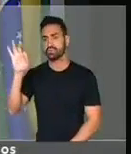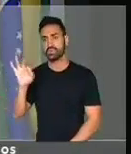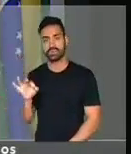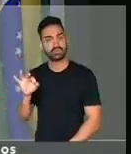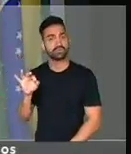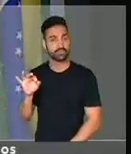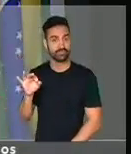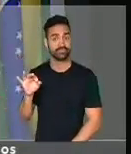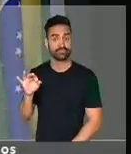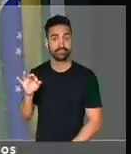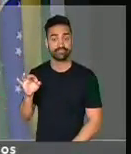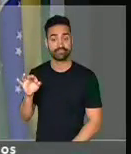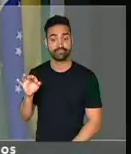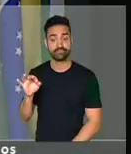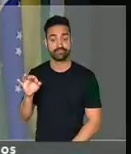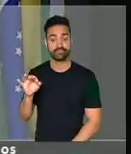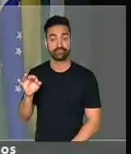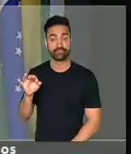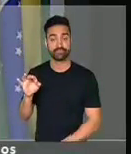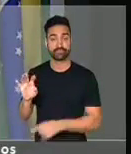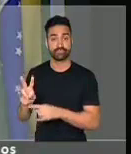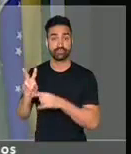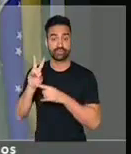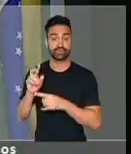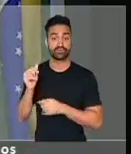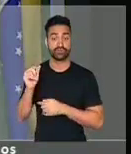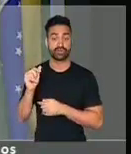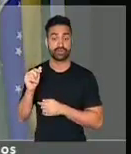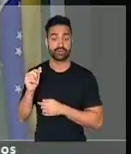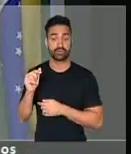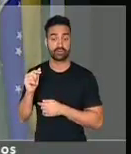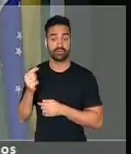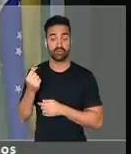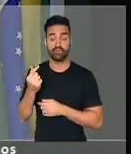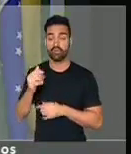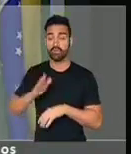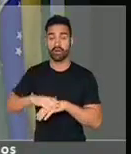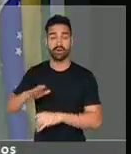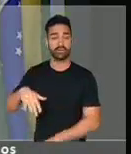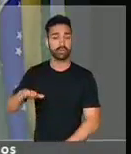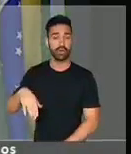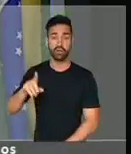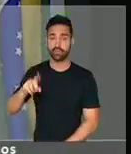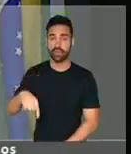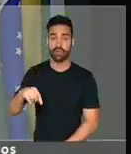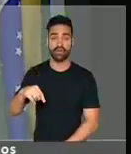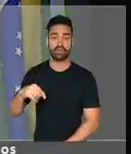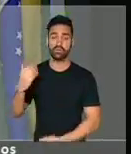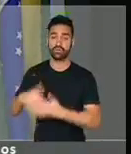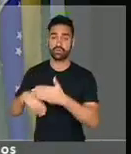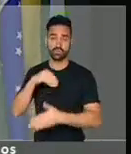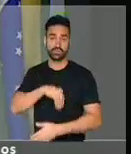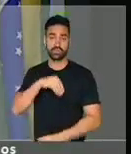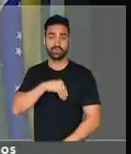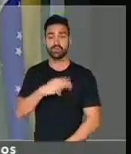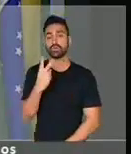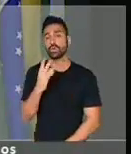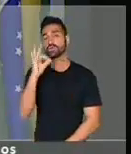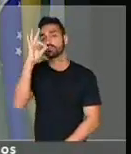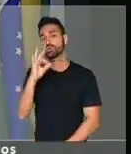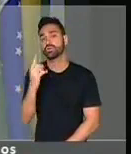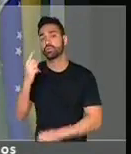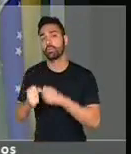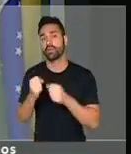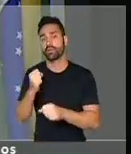ano, enquanto ele toma um dinheiro emprestado que é o menor valor, que é o crédito consignado, que dá 2% ao